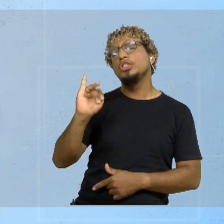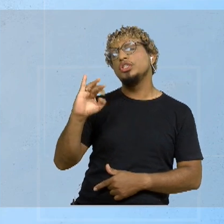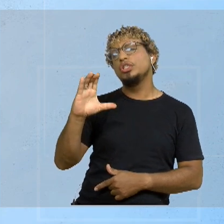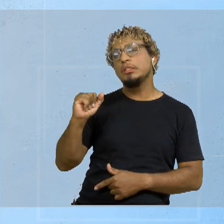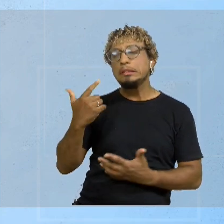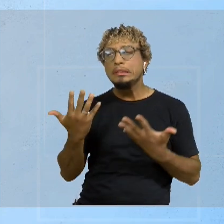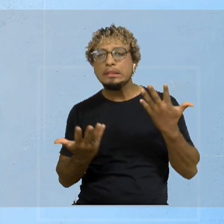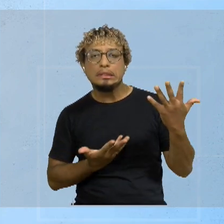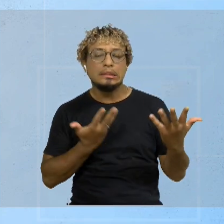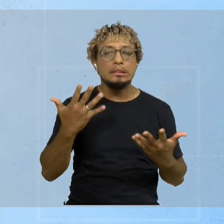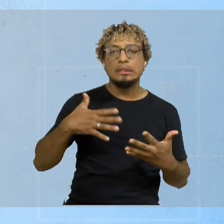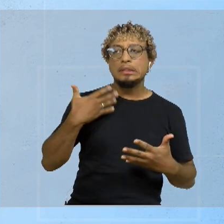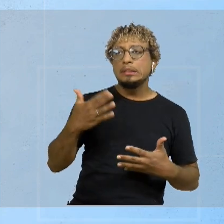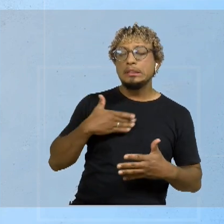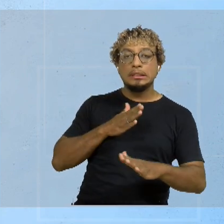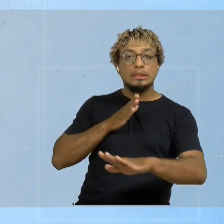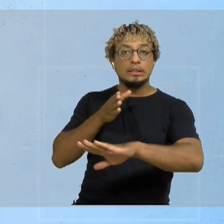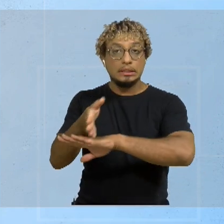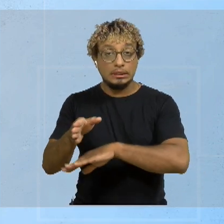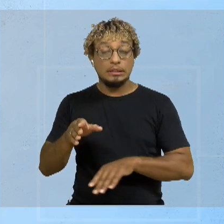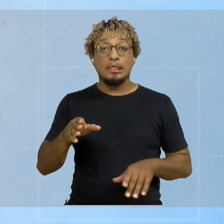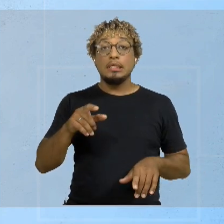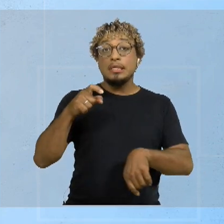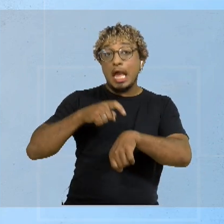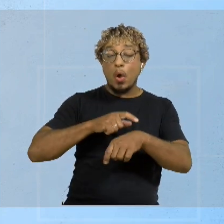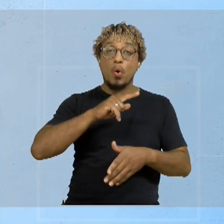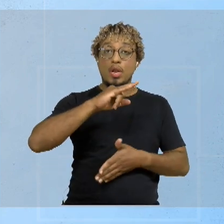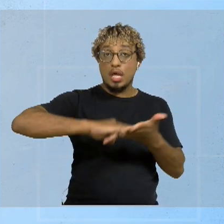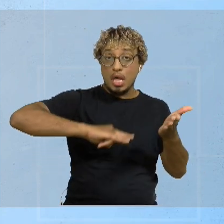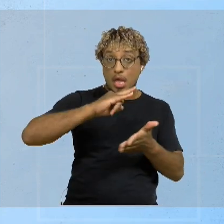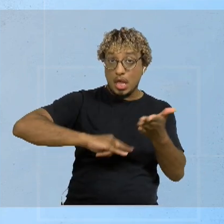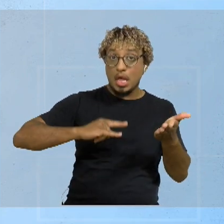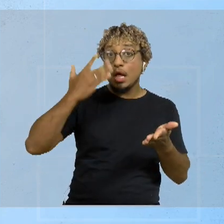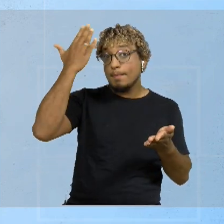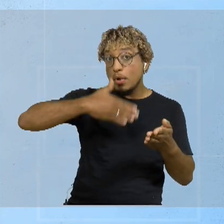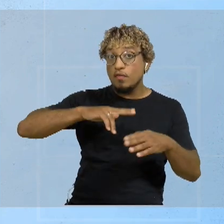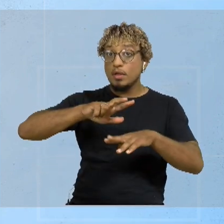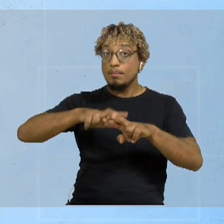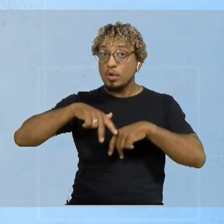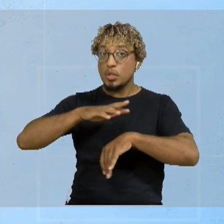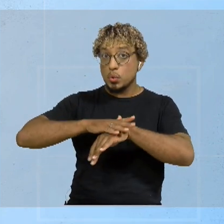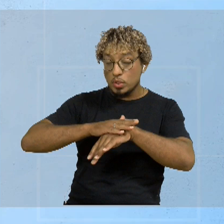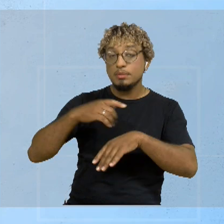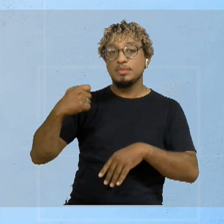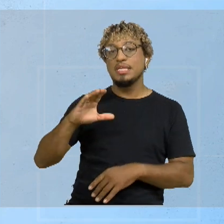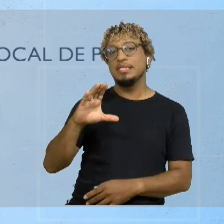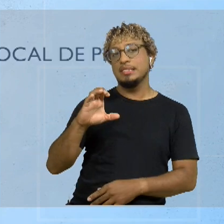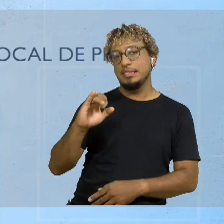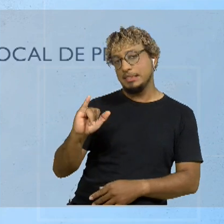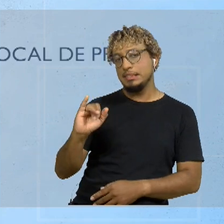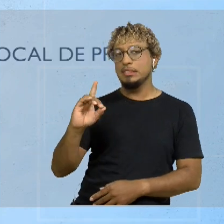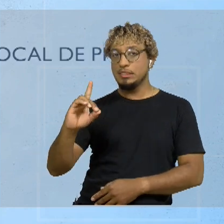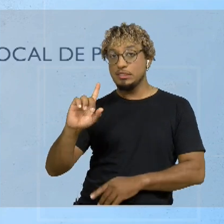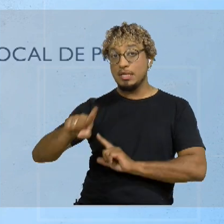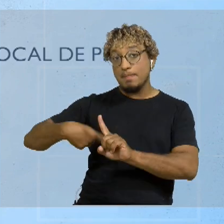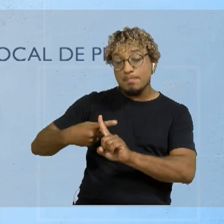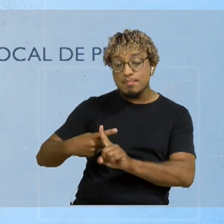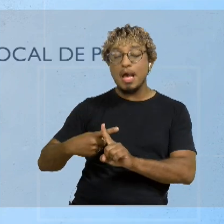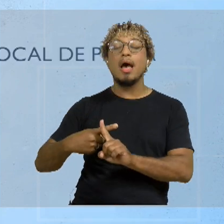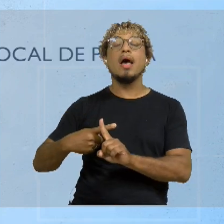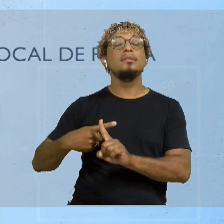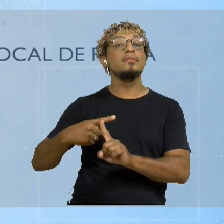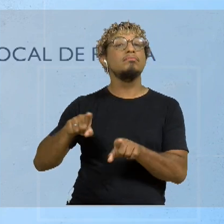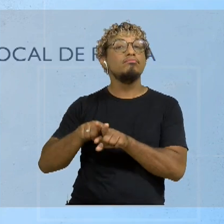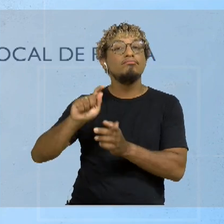para doença é preciso apresentar um comprovante com o Cid e a assinatura de um profissional da saúde já em relação aos